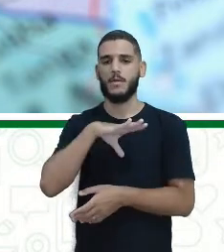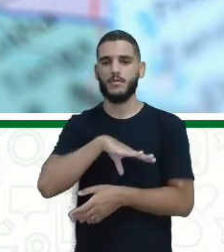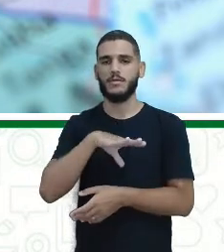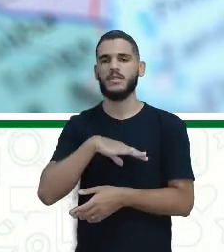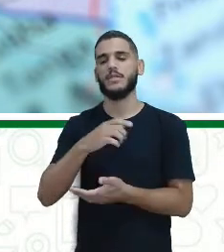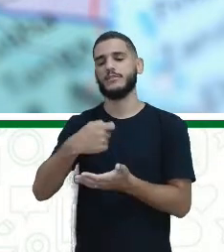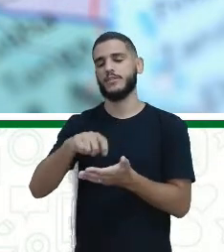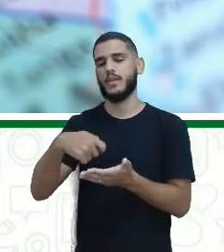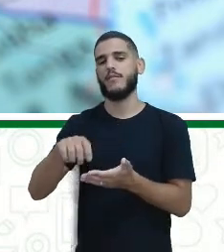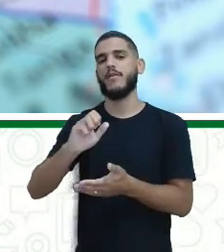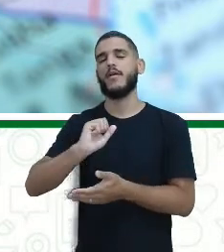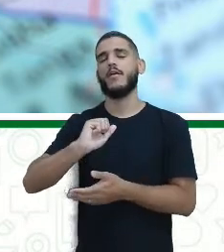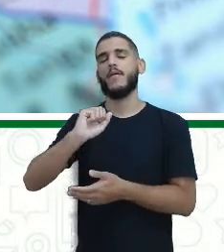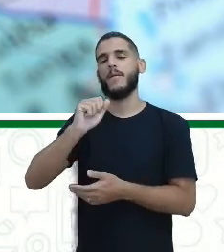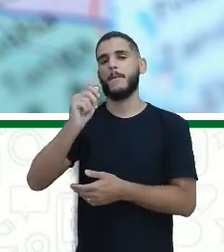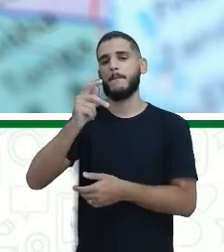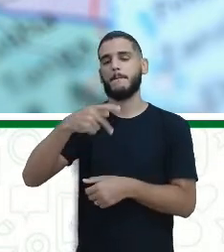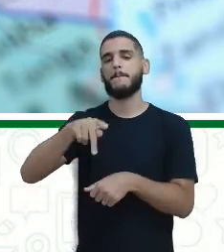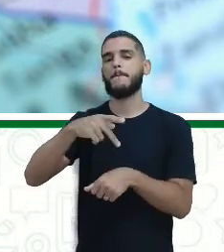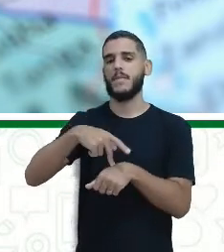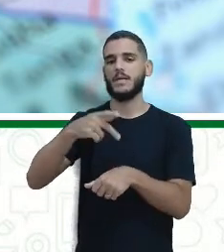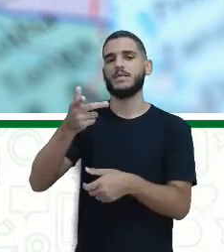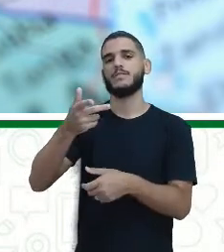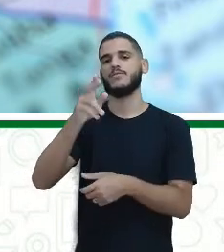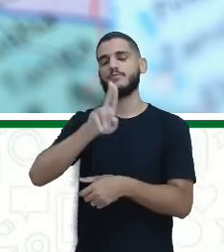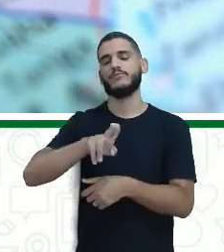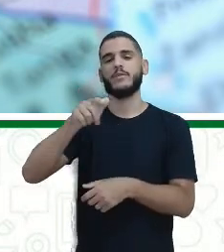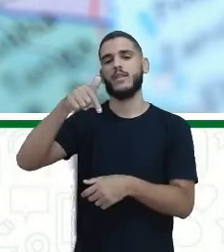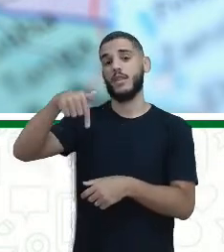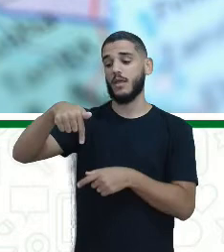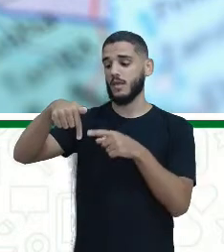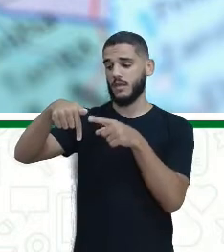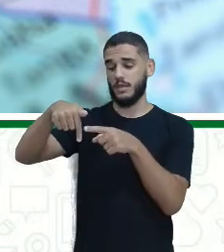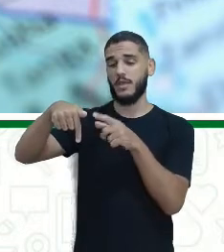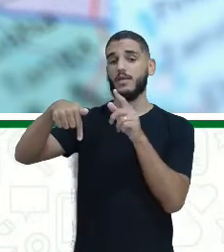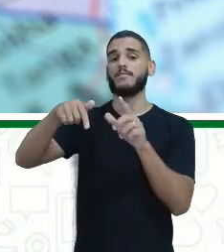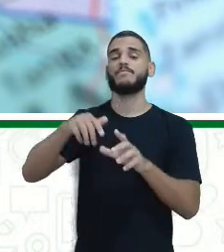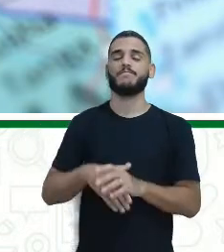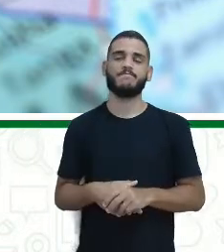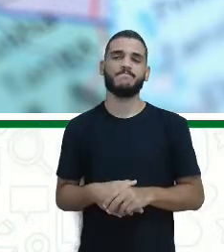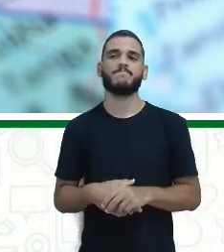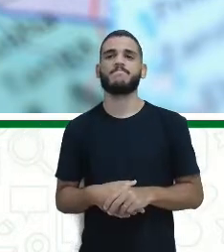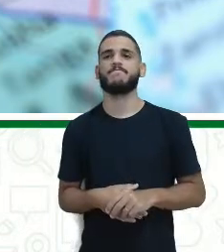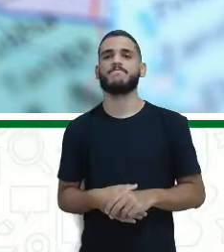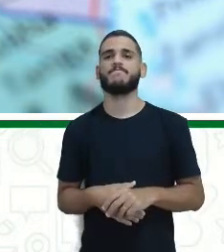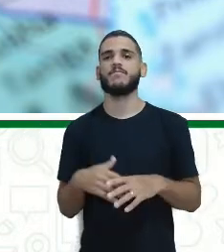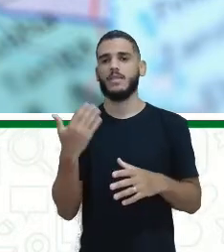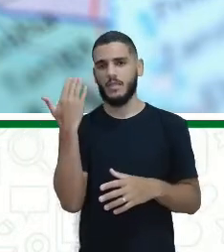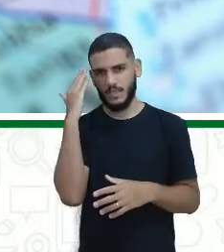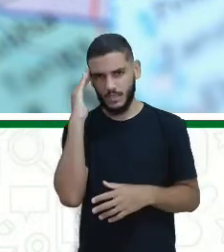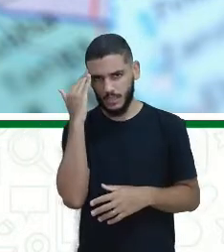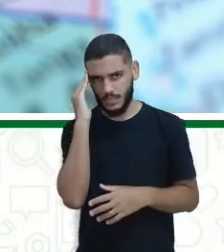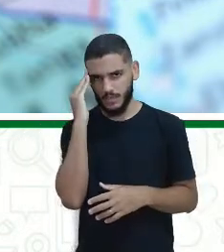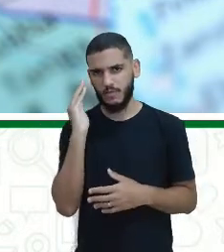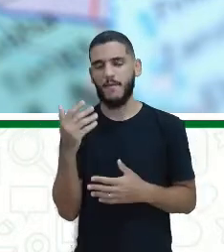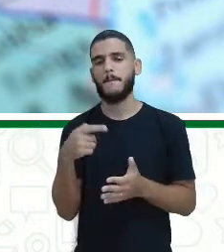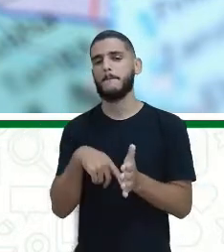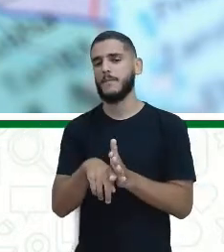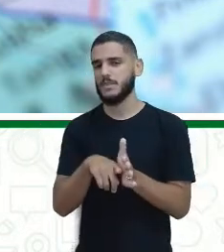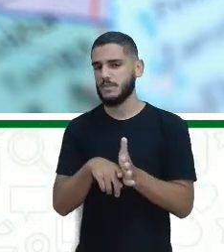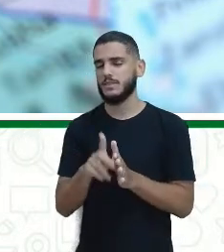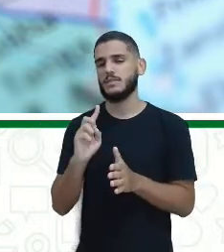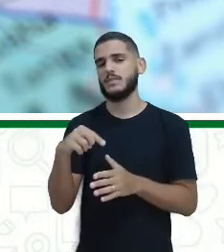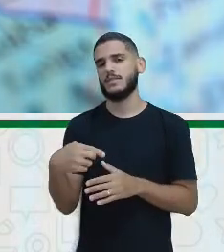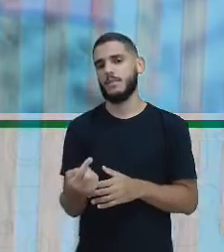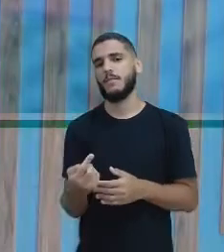escrevemos o país Quênia utilizando a letra Q. ok? Entendido? Pesquisem aí